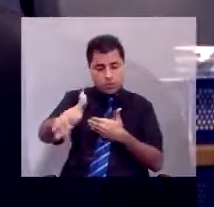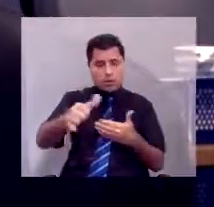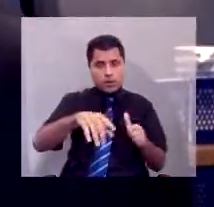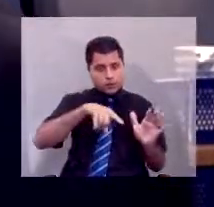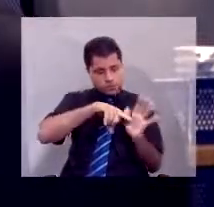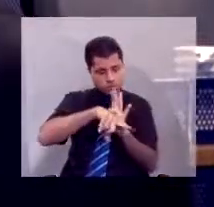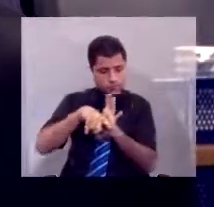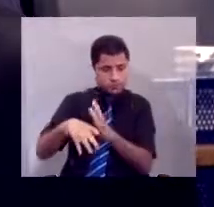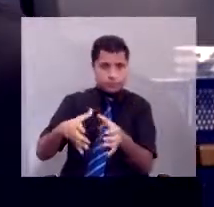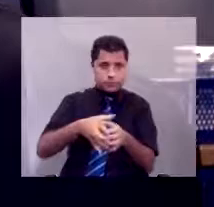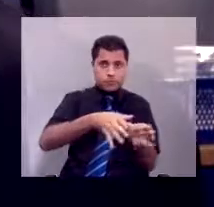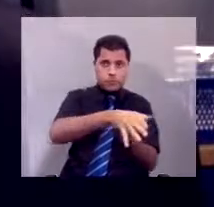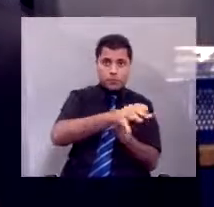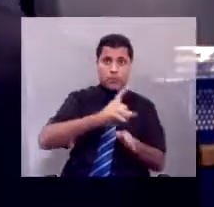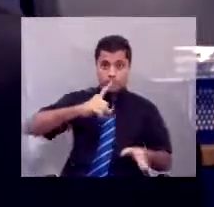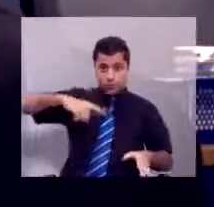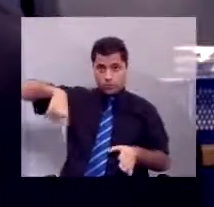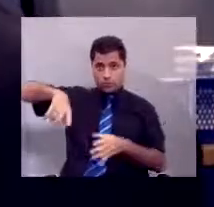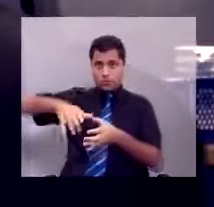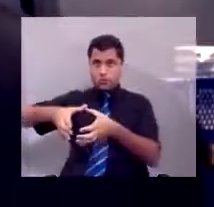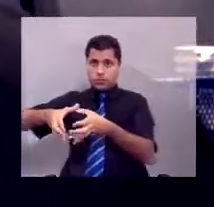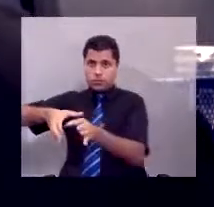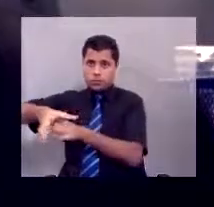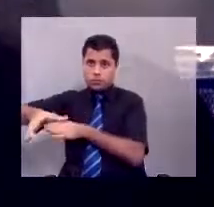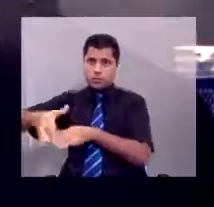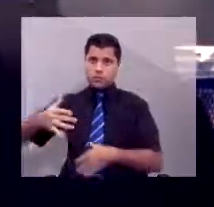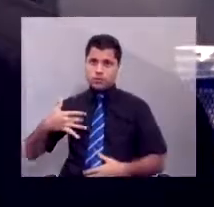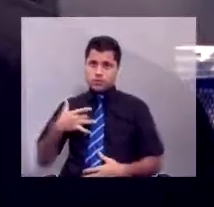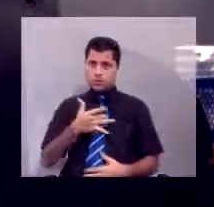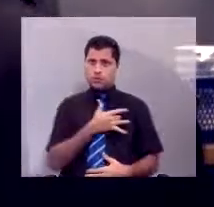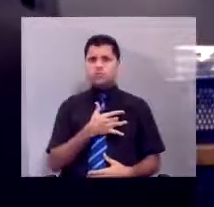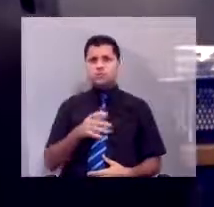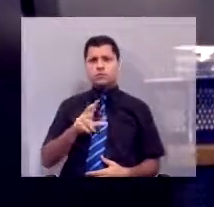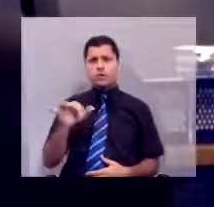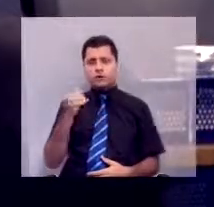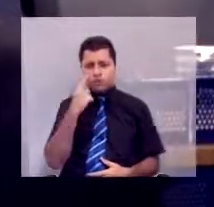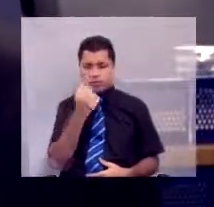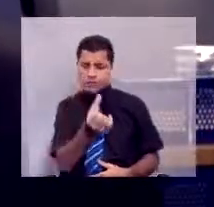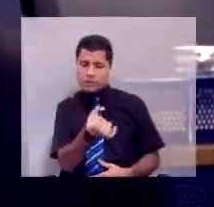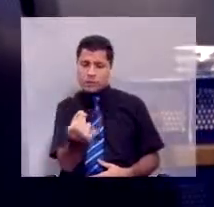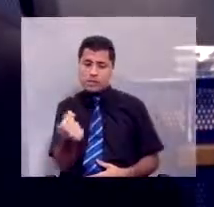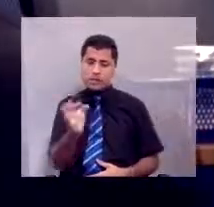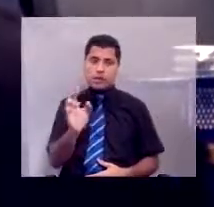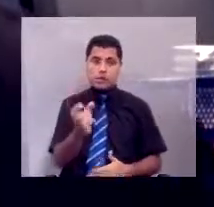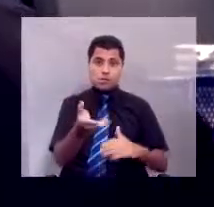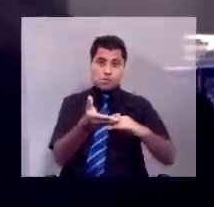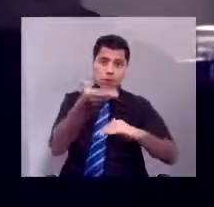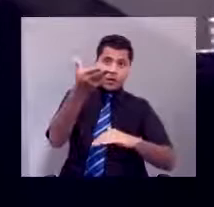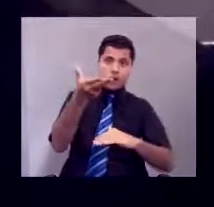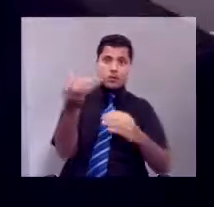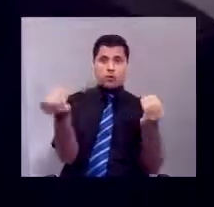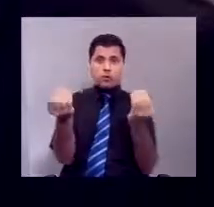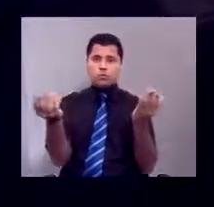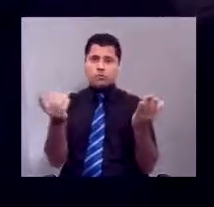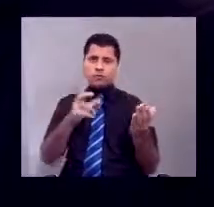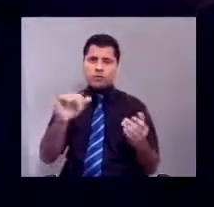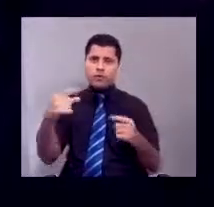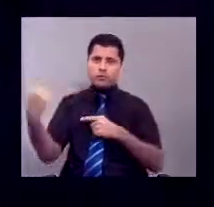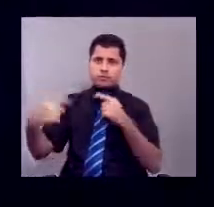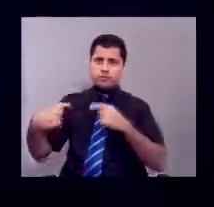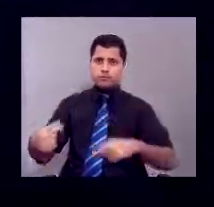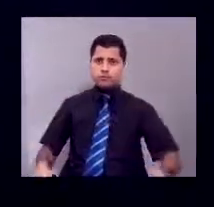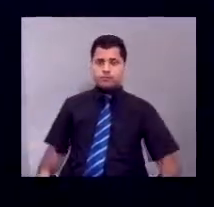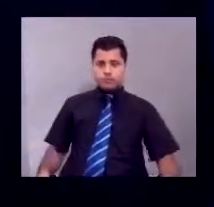pela nossa Comissão de Saúde, e nós vamos estar discutindo esses valores nesse projeto. No programa